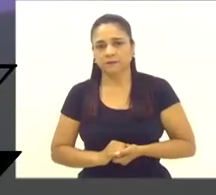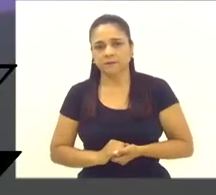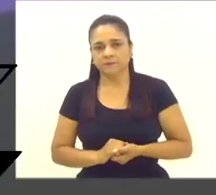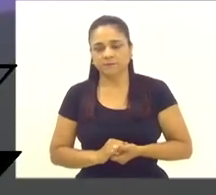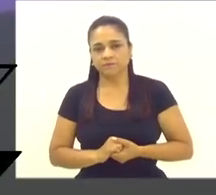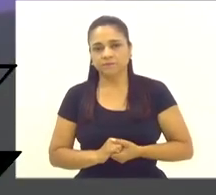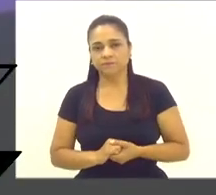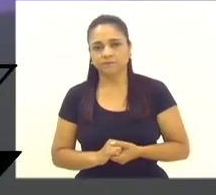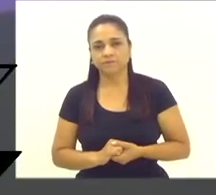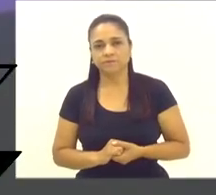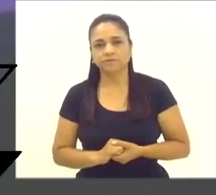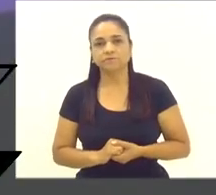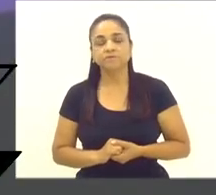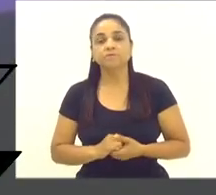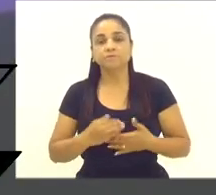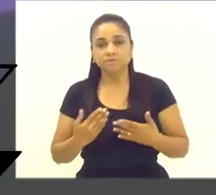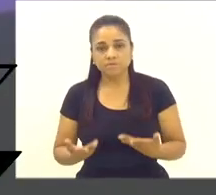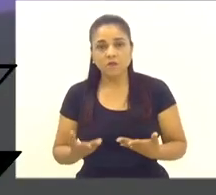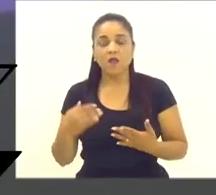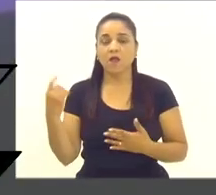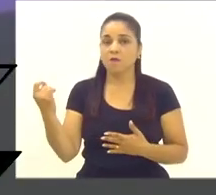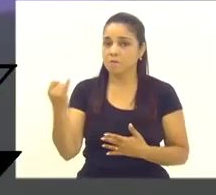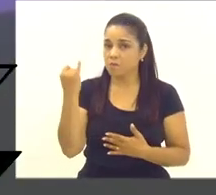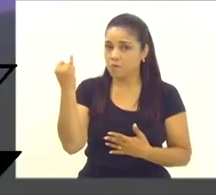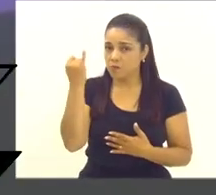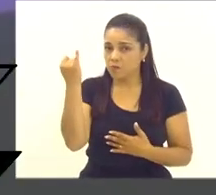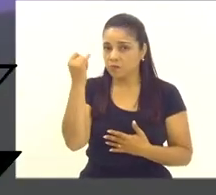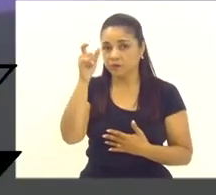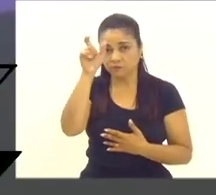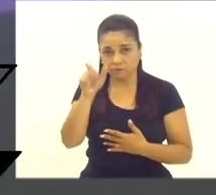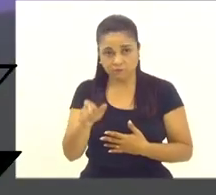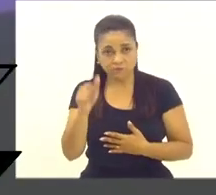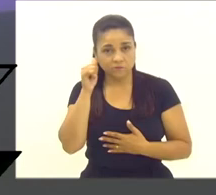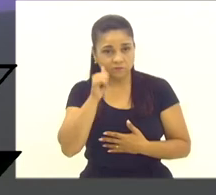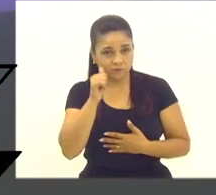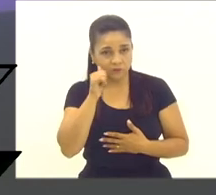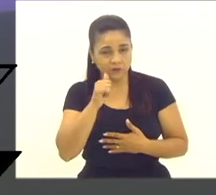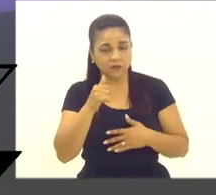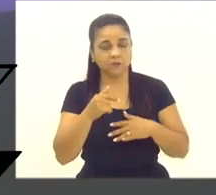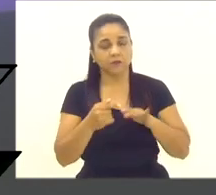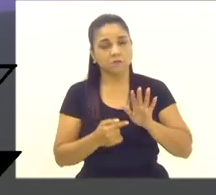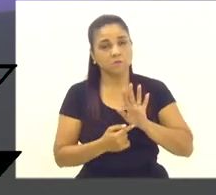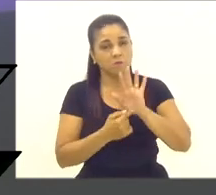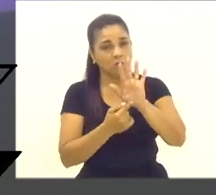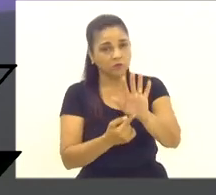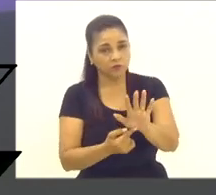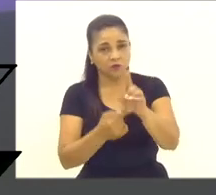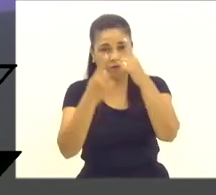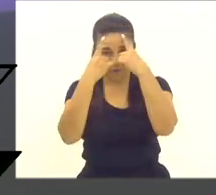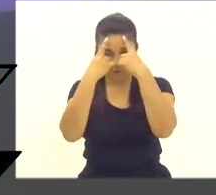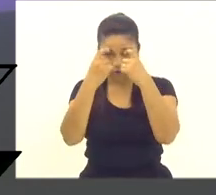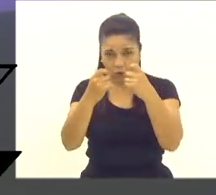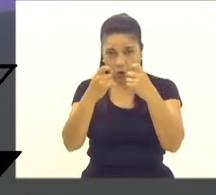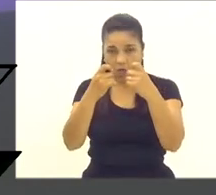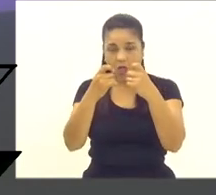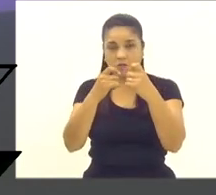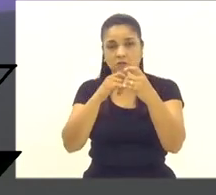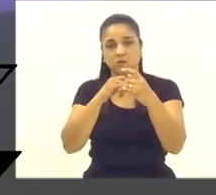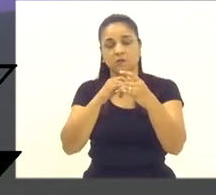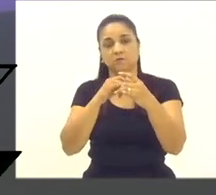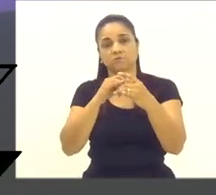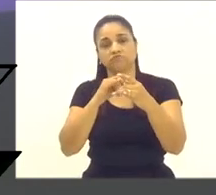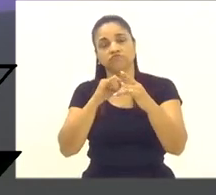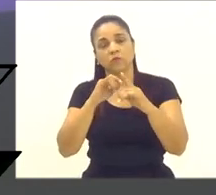e assim né como é importante que as mulheres que acho que isso também foi trazido né que sofrem violência online fora das redes